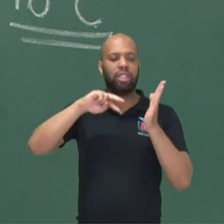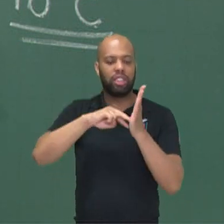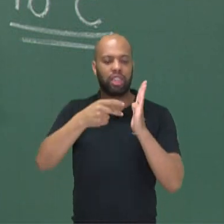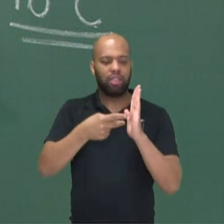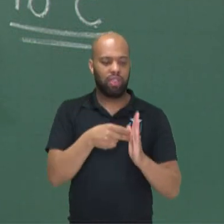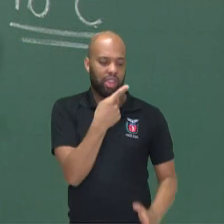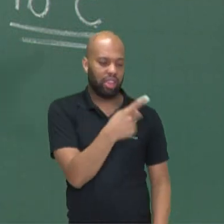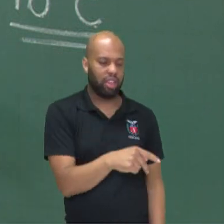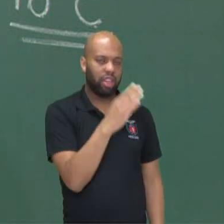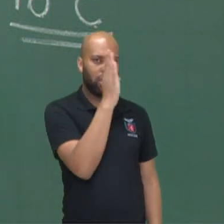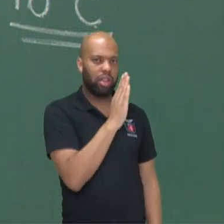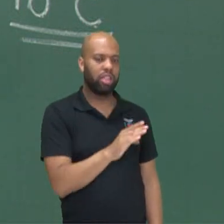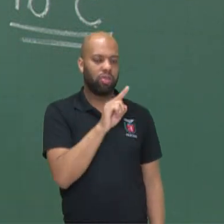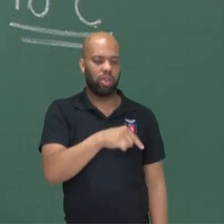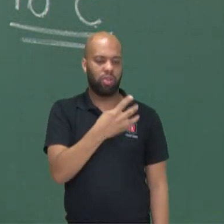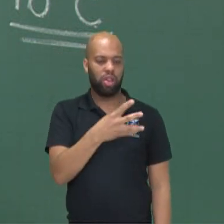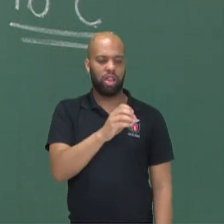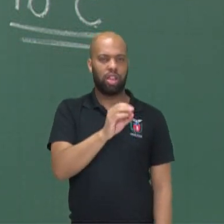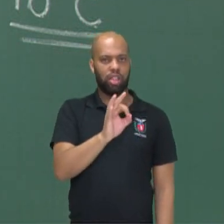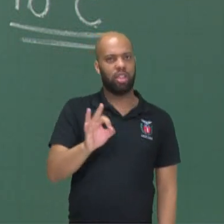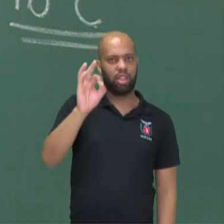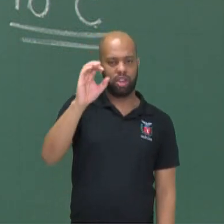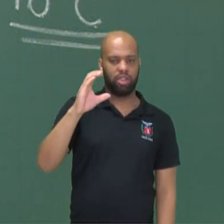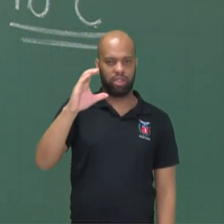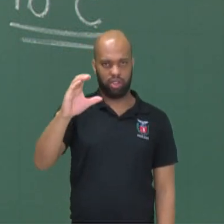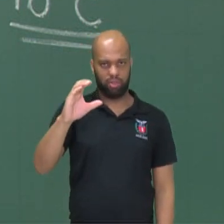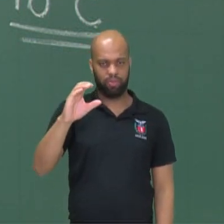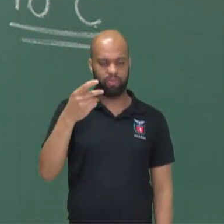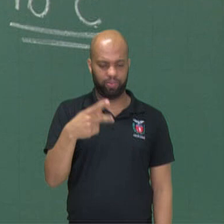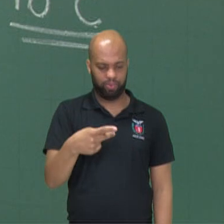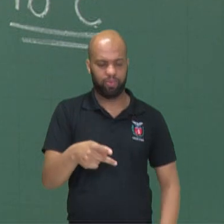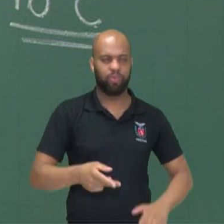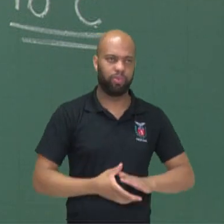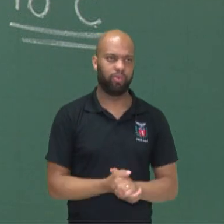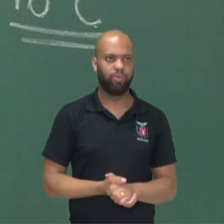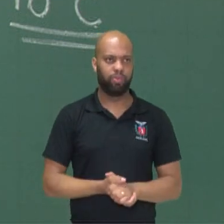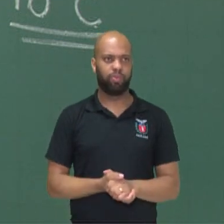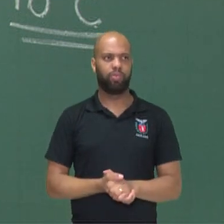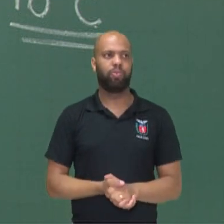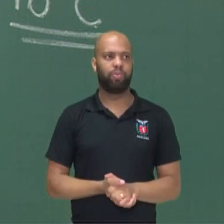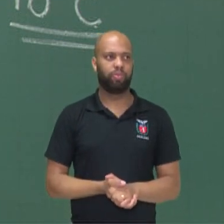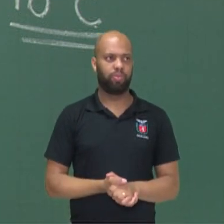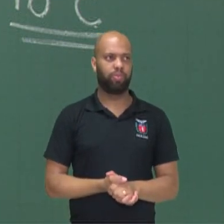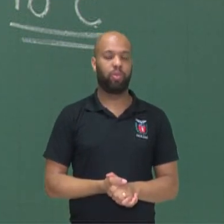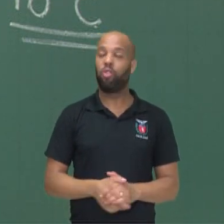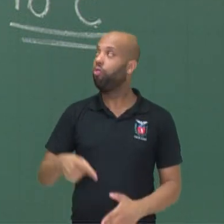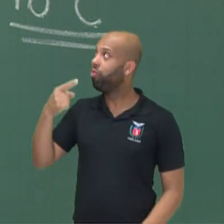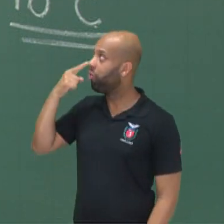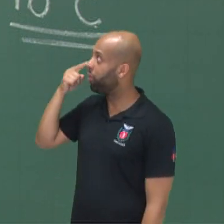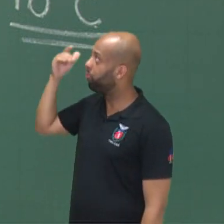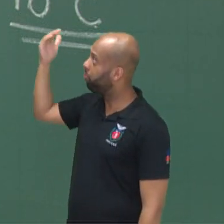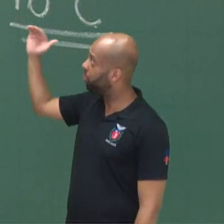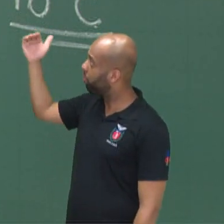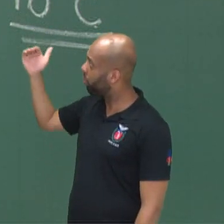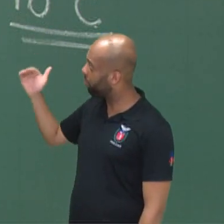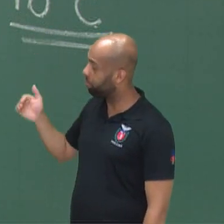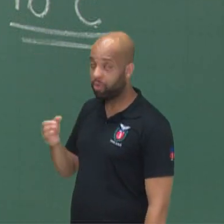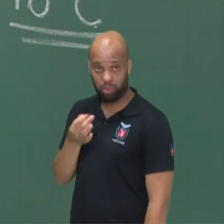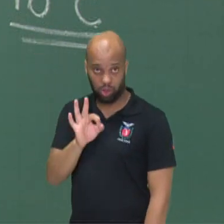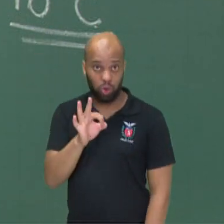referência a quem? A 40 graus Celsius. A nossa escala aqui é graus Celsius. Beleza? Então, dá uma olhadinha no exercício, no passo a